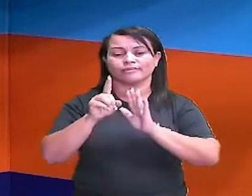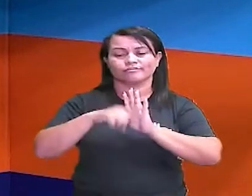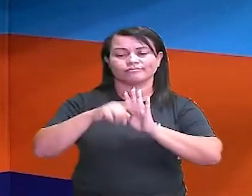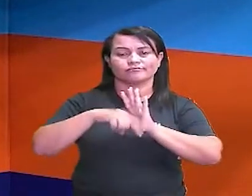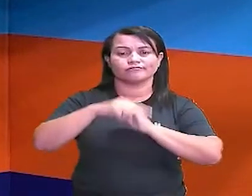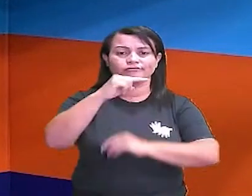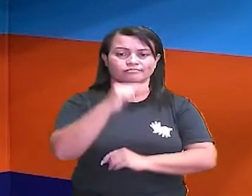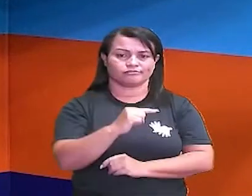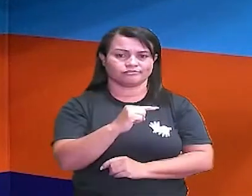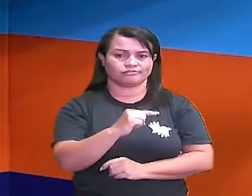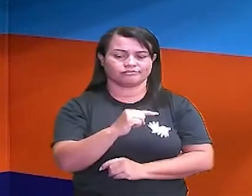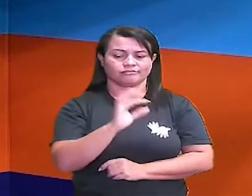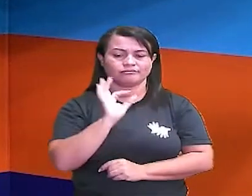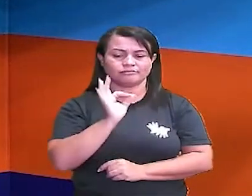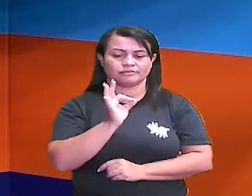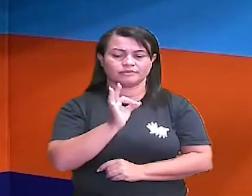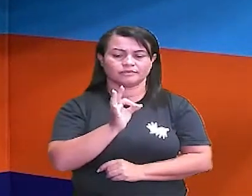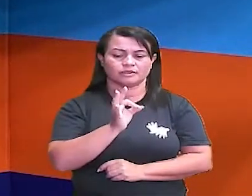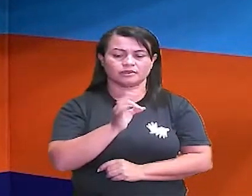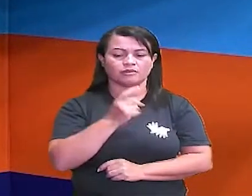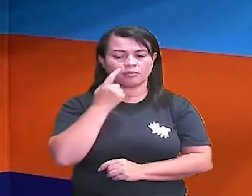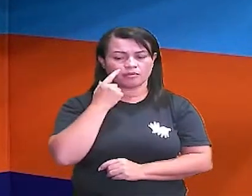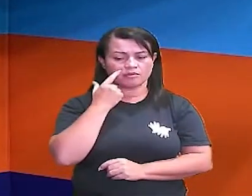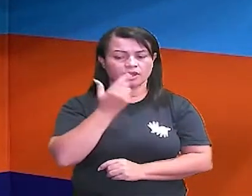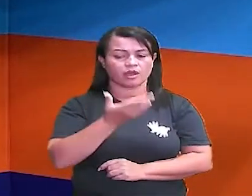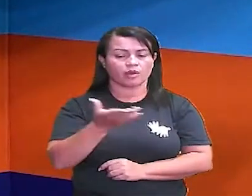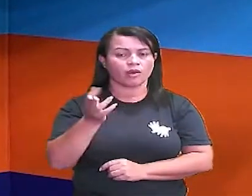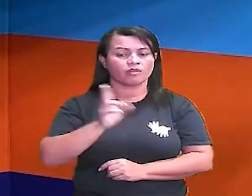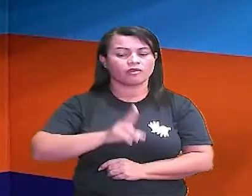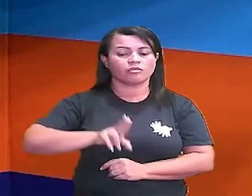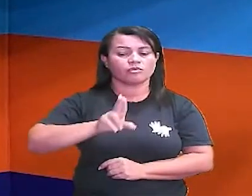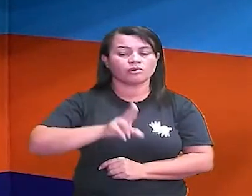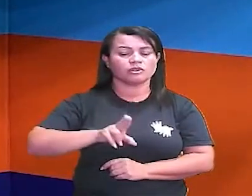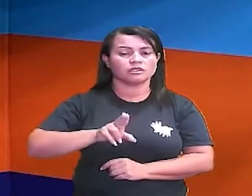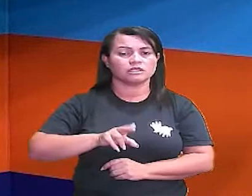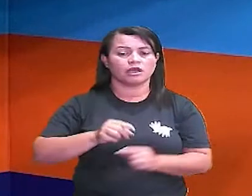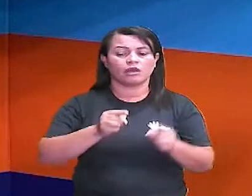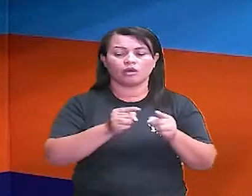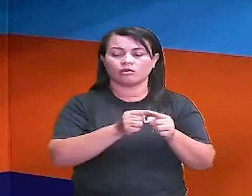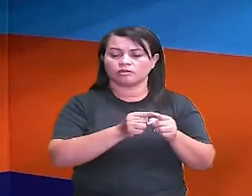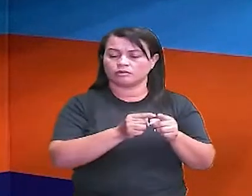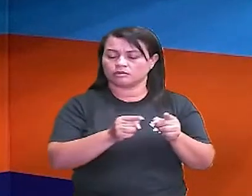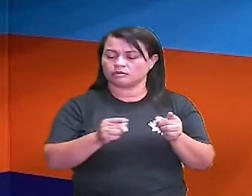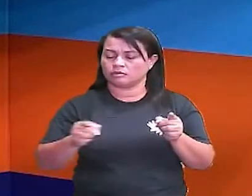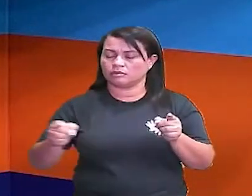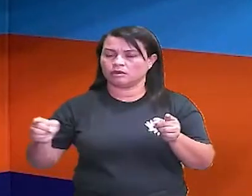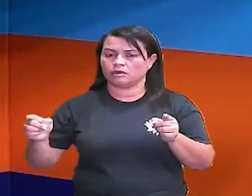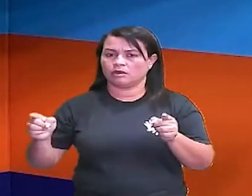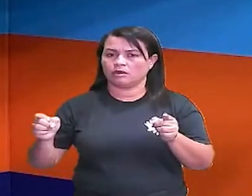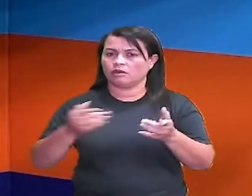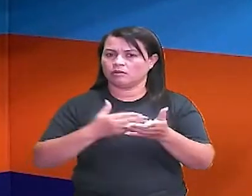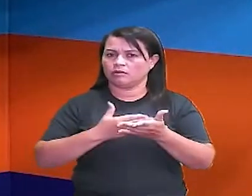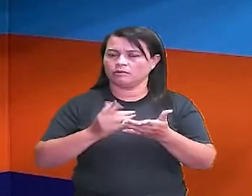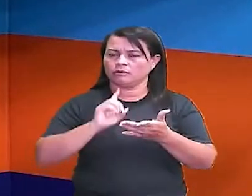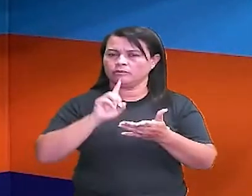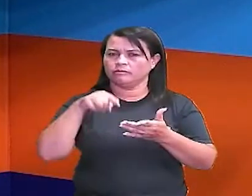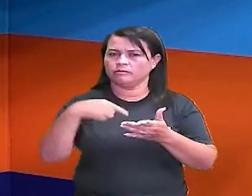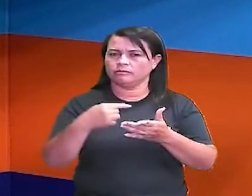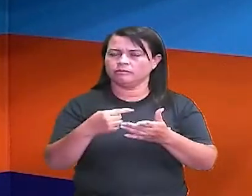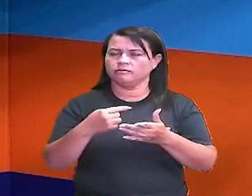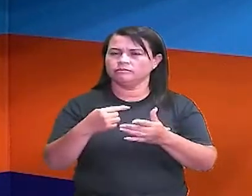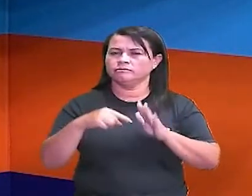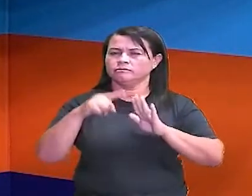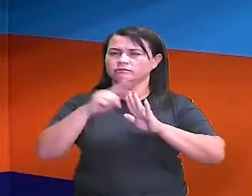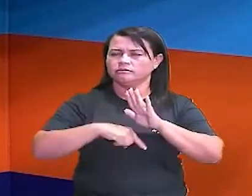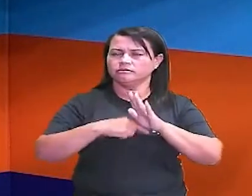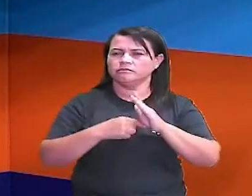subtração, tá certo? E aí a gente vai usar a reta numérica no começo, depois a gente faz umas continhas um pouquinho